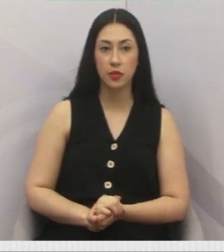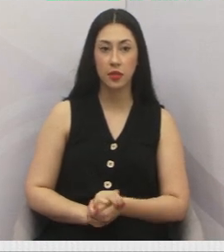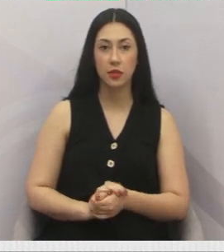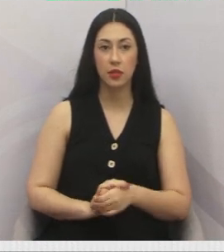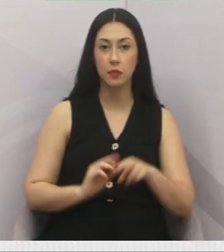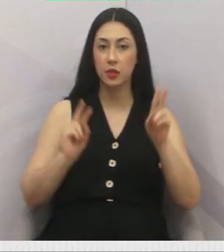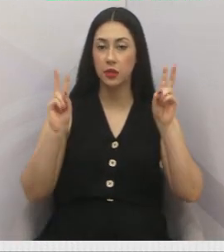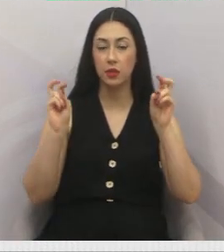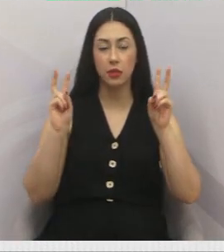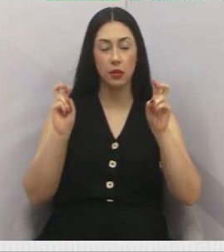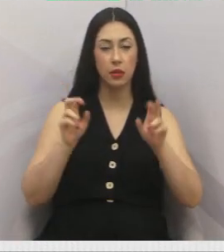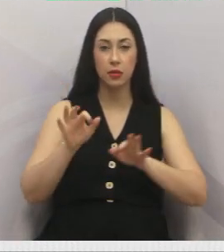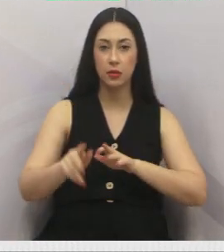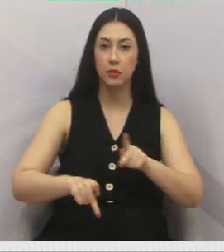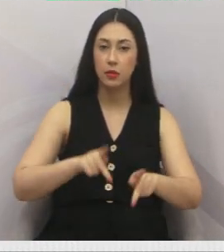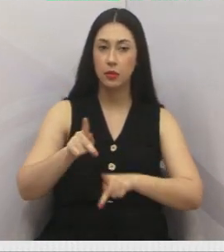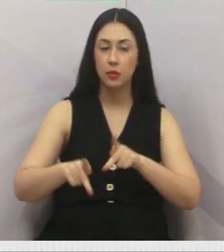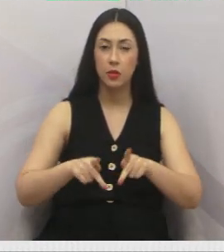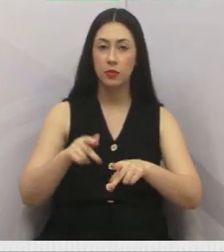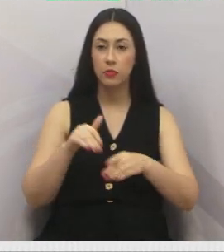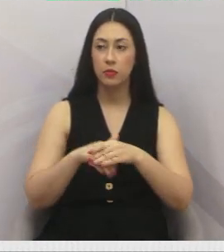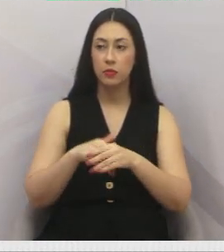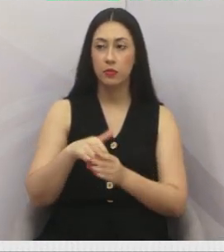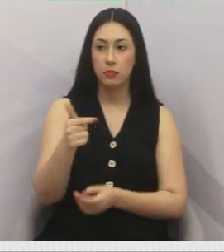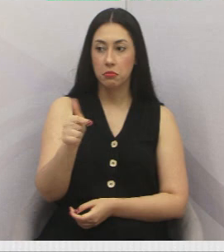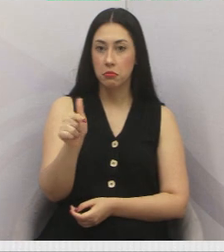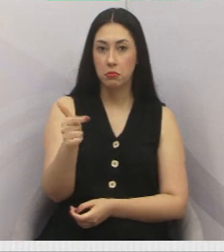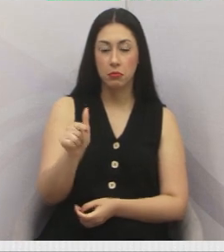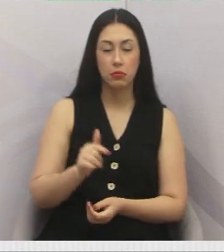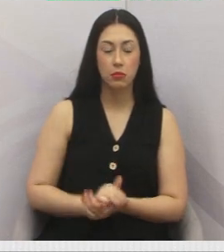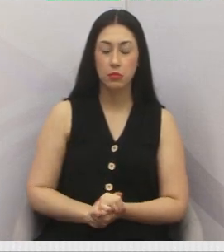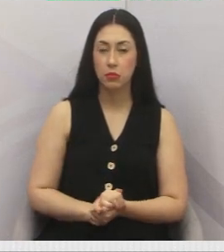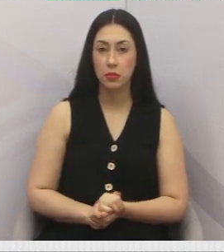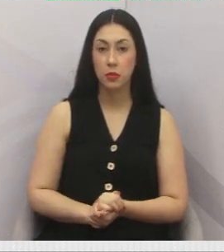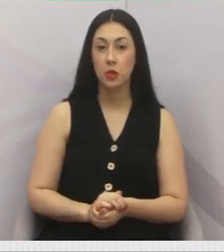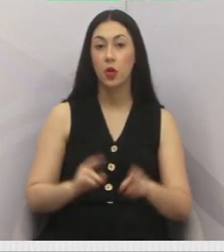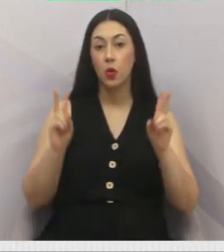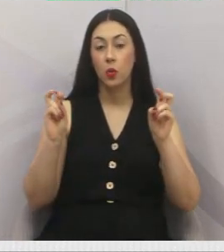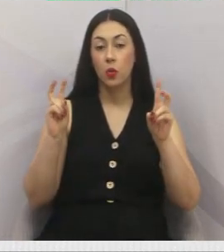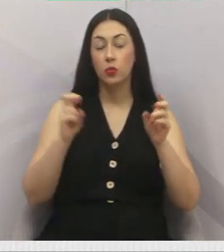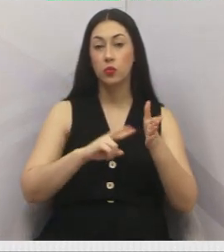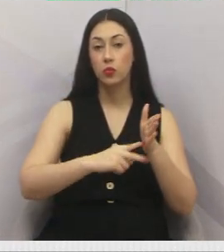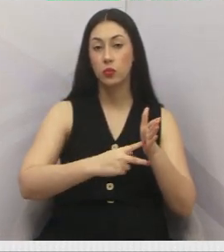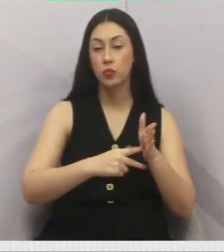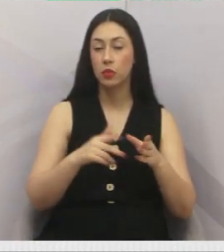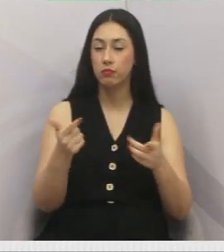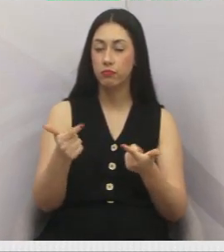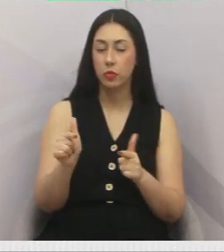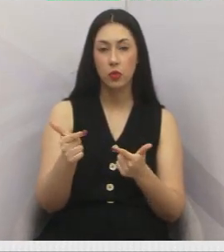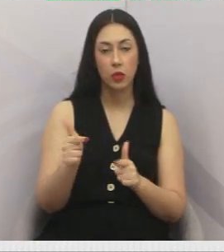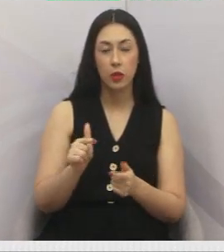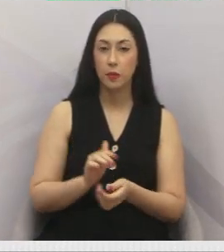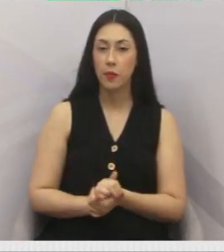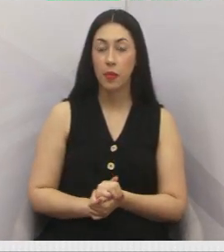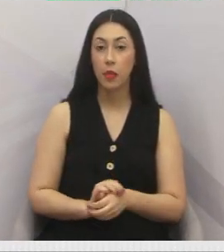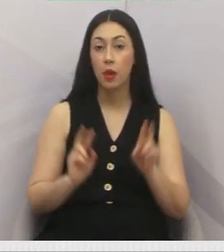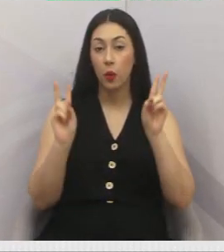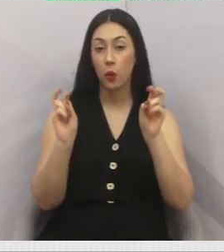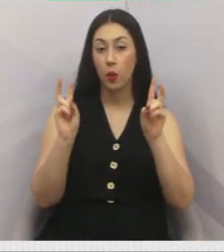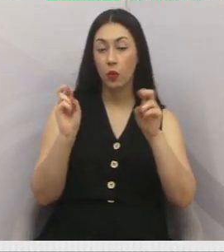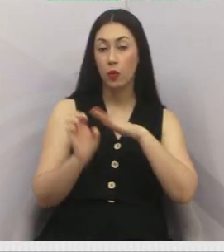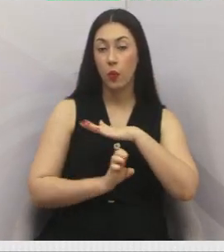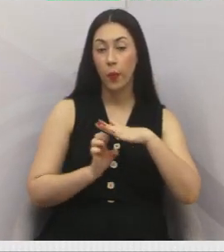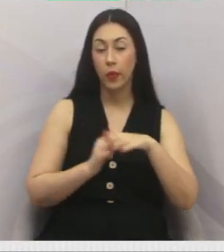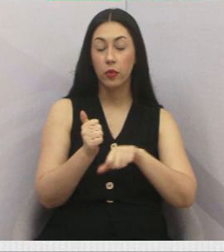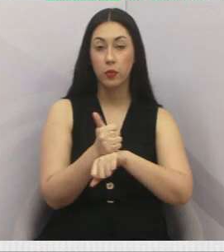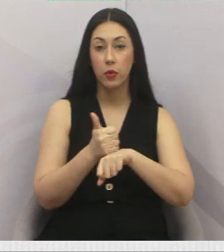Segmento Movimentos Populares, voto em branco. Segmento Entidade de Classe Sindical, voto em branco. Segmento Empresas